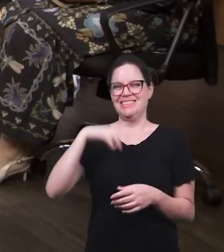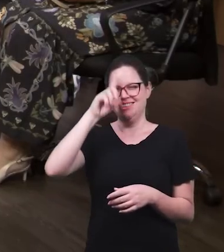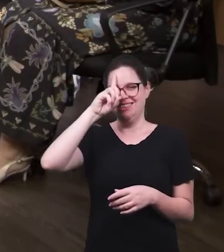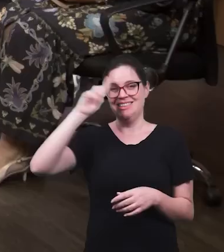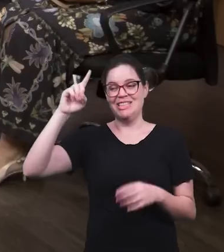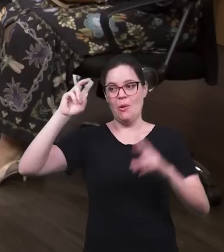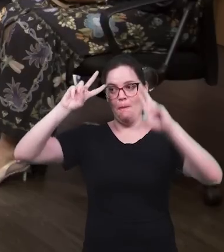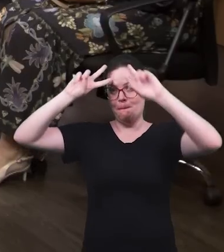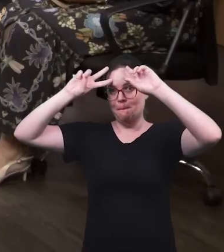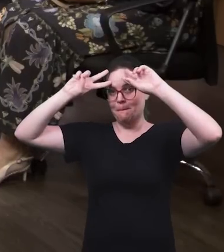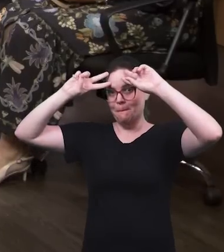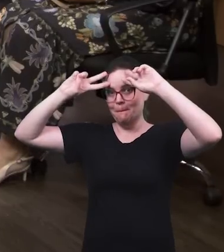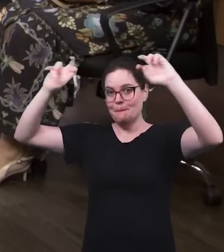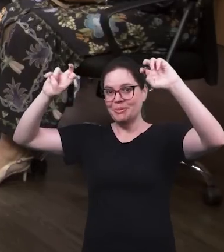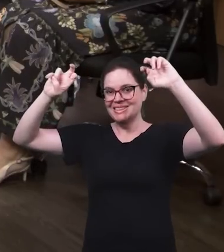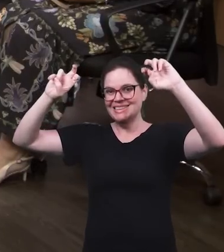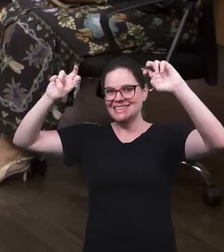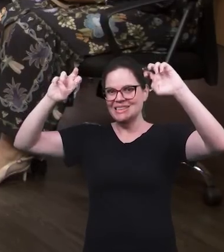meu pensamento.